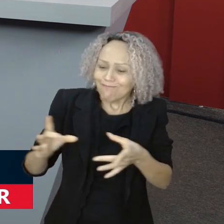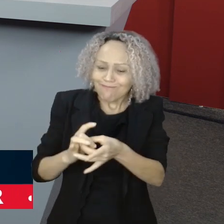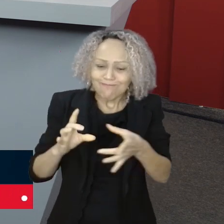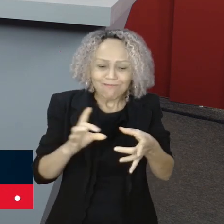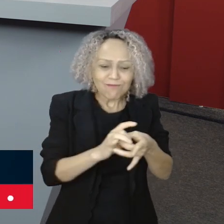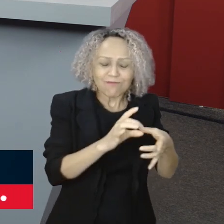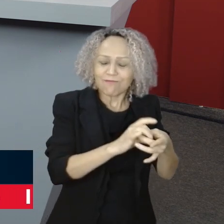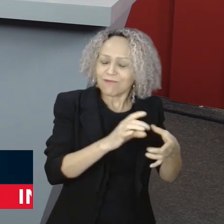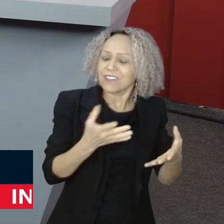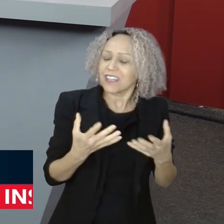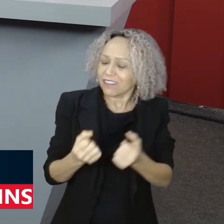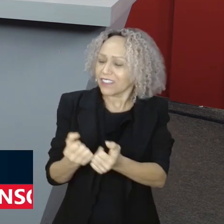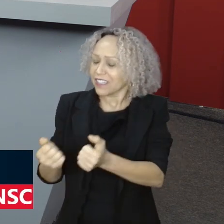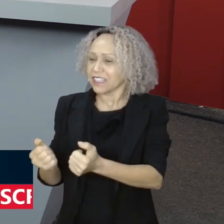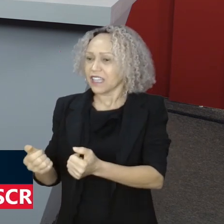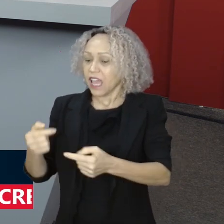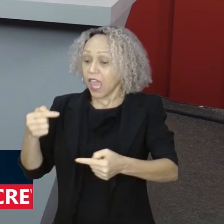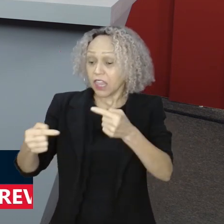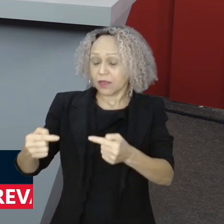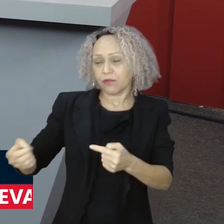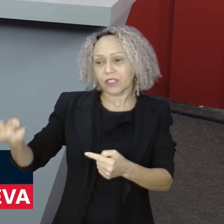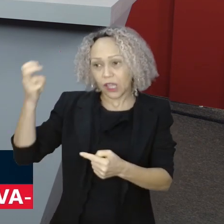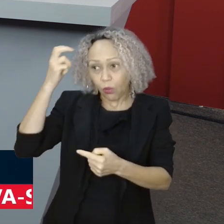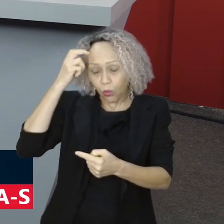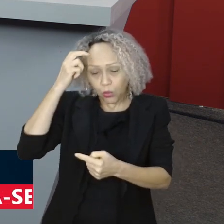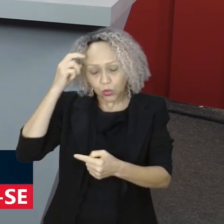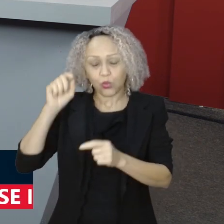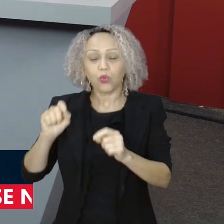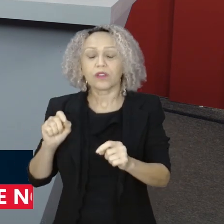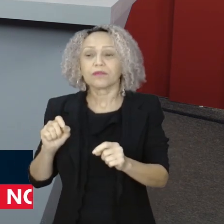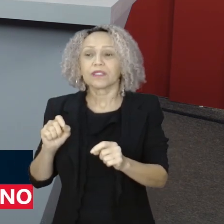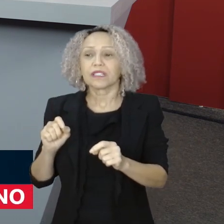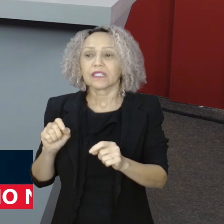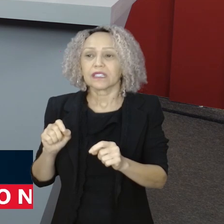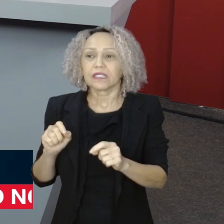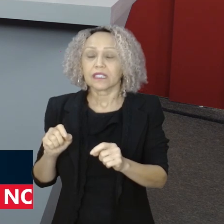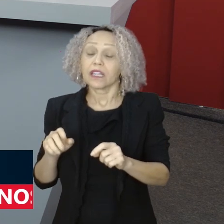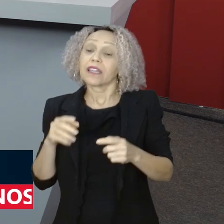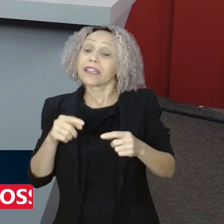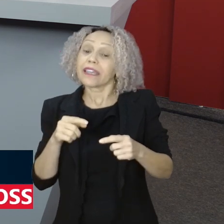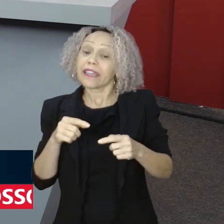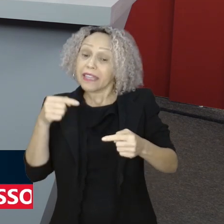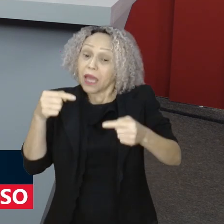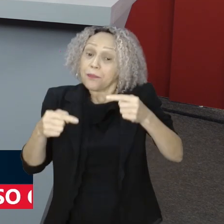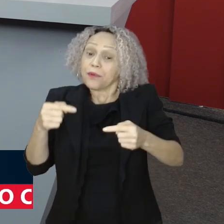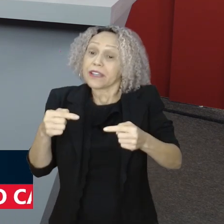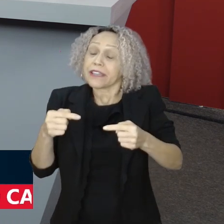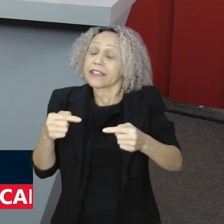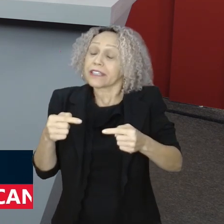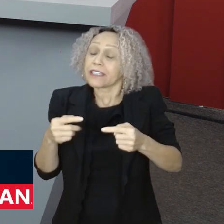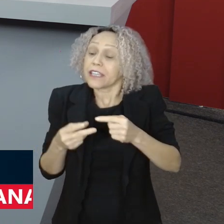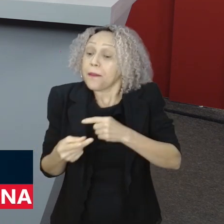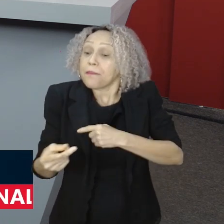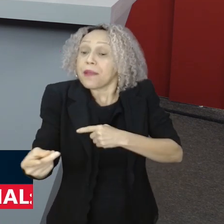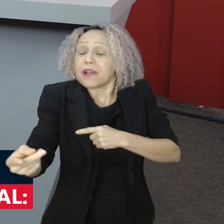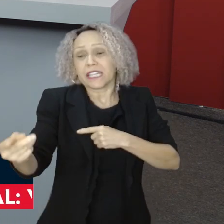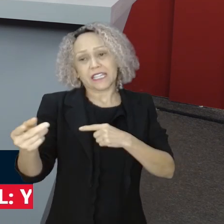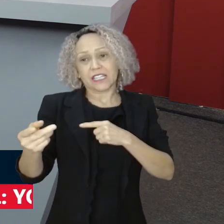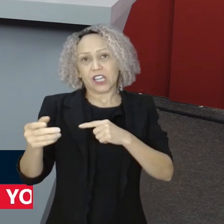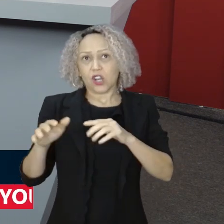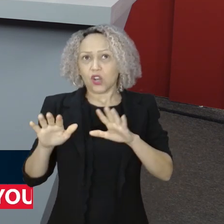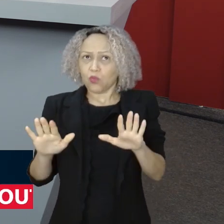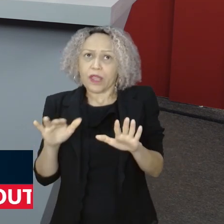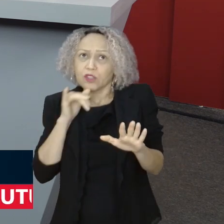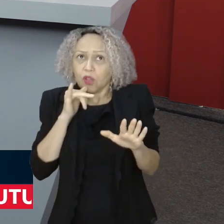os fazedores de cultura, mas também para que isso vire algo assim, política de Estado, como você mencionou, não um feito